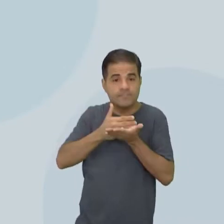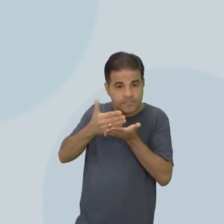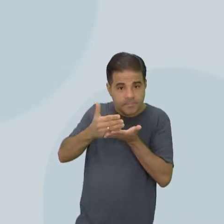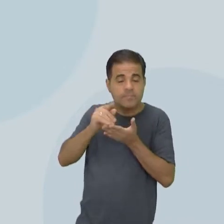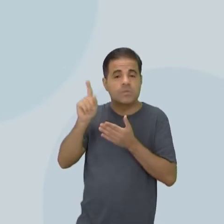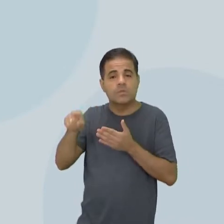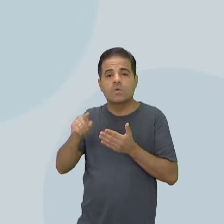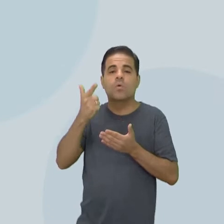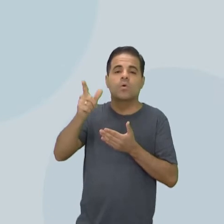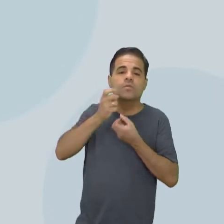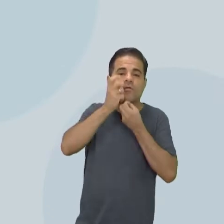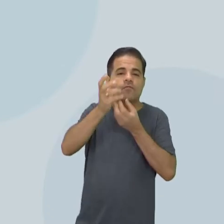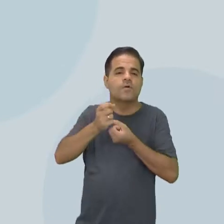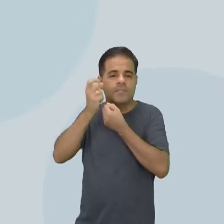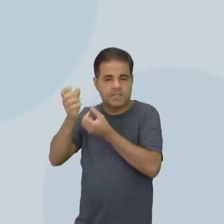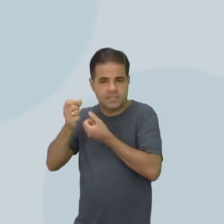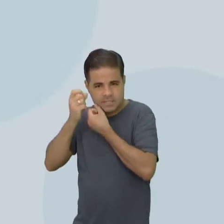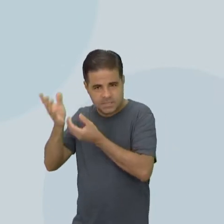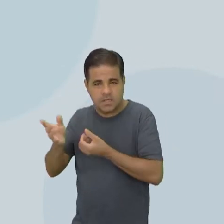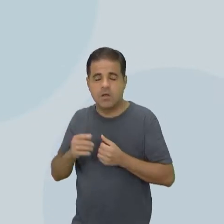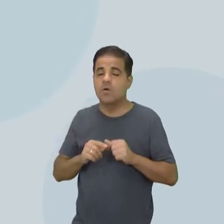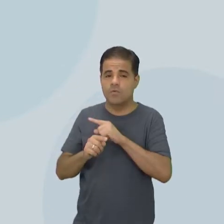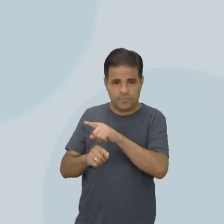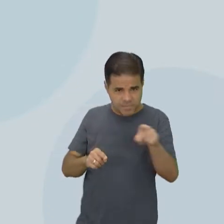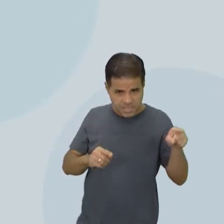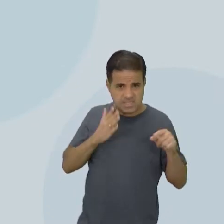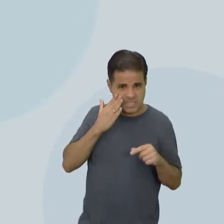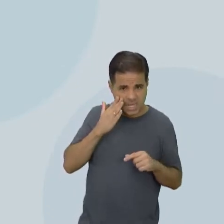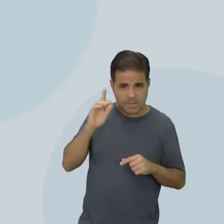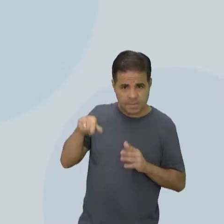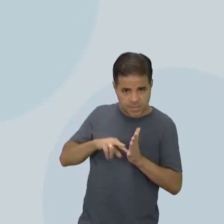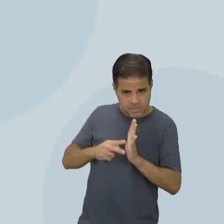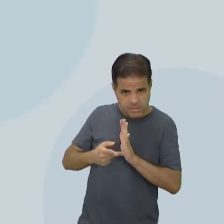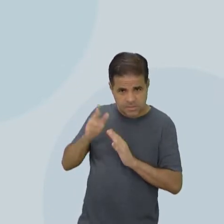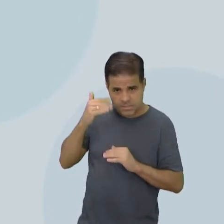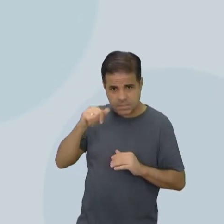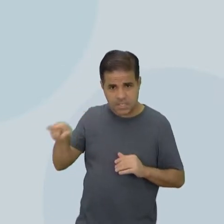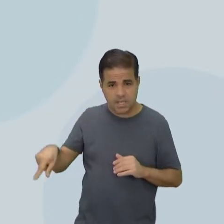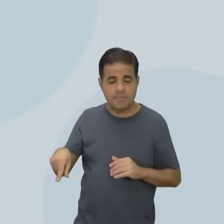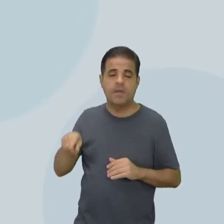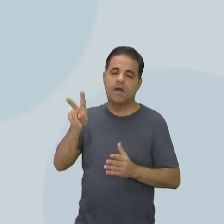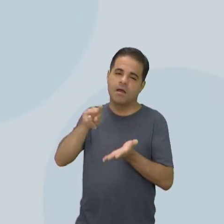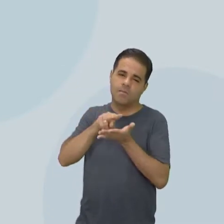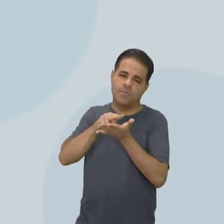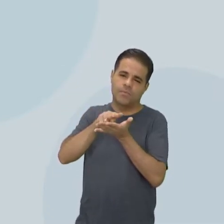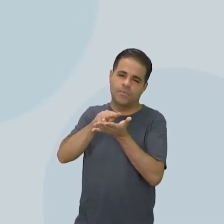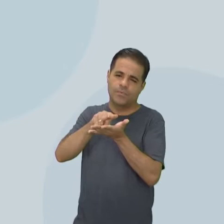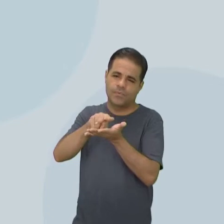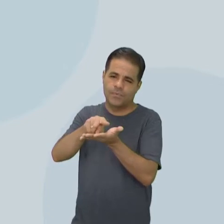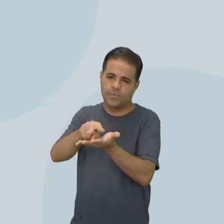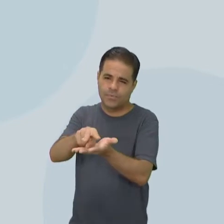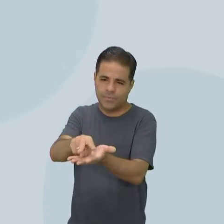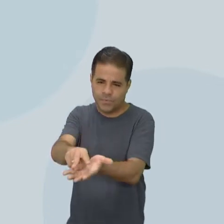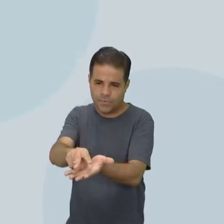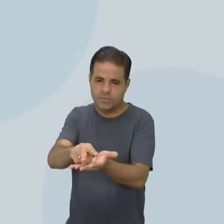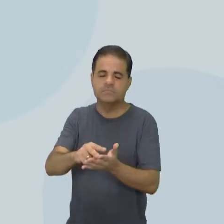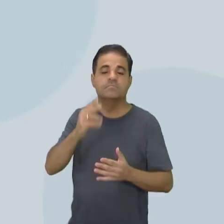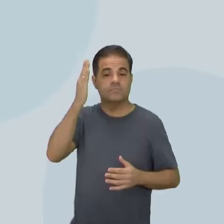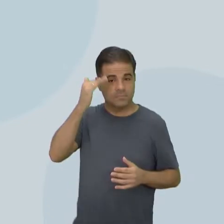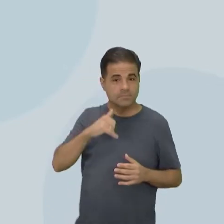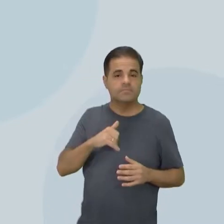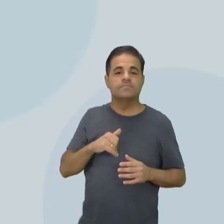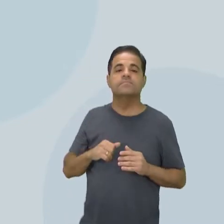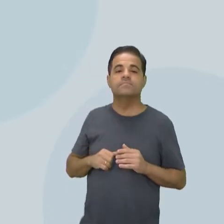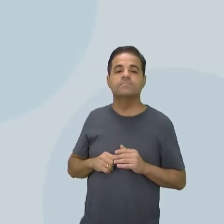partir de alguma outra informação. Vocês sabem o que é isso aqui? É uma máquina de ressonância magnética. Olha só.